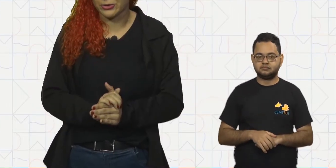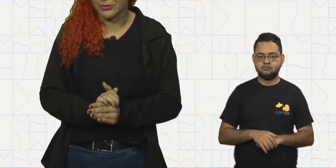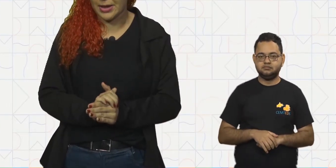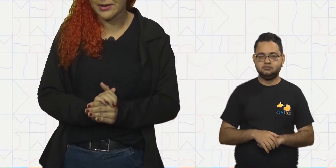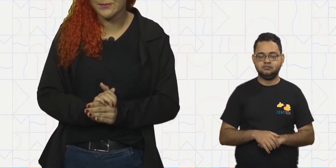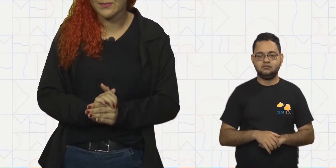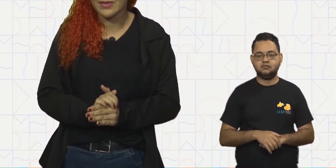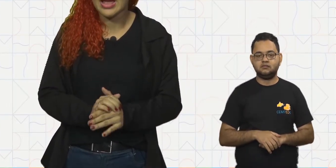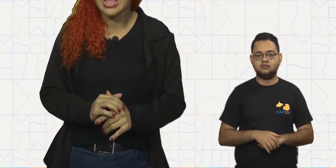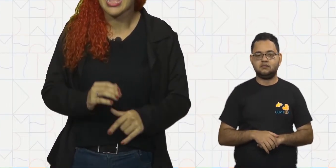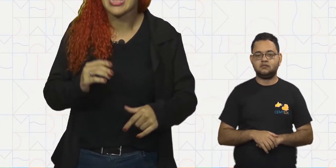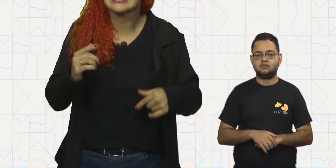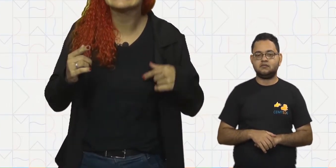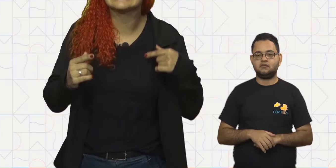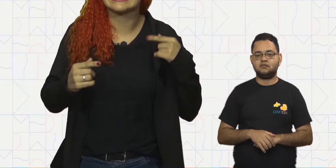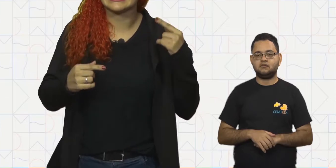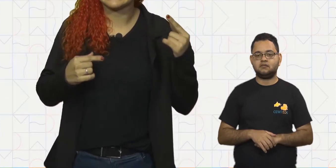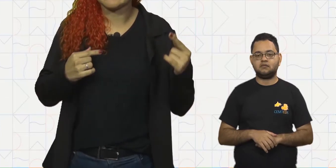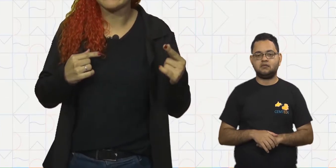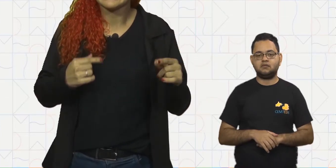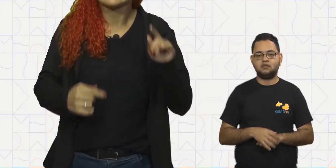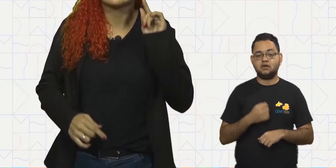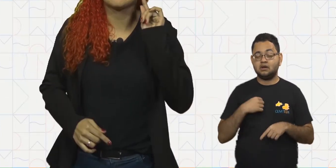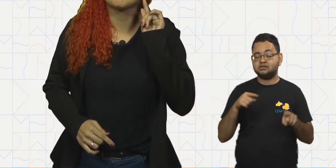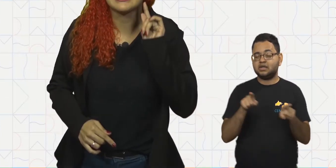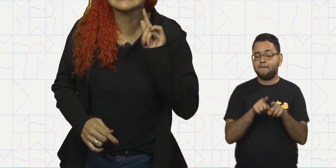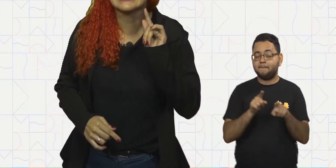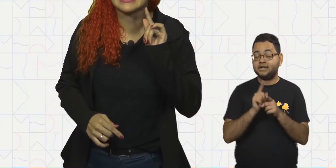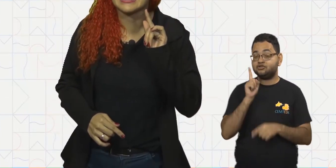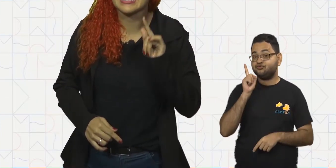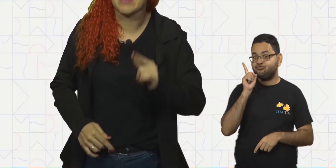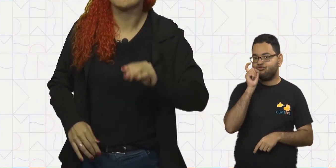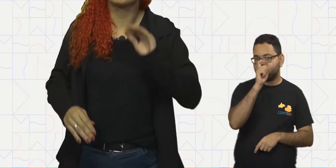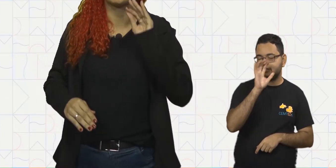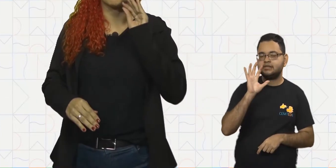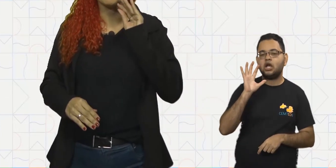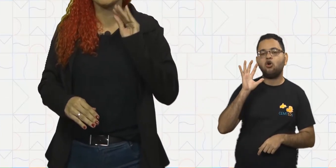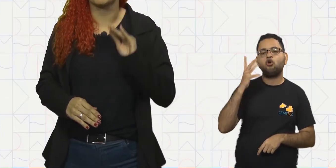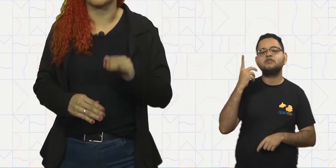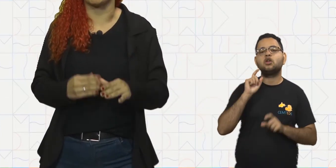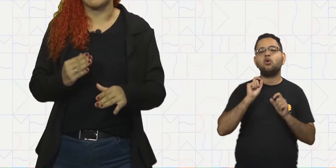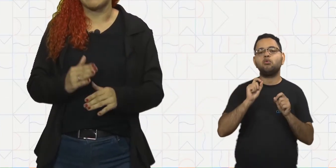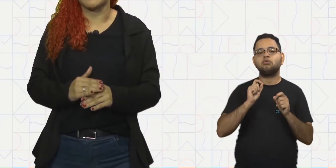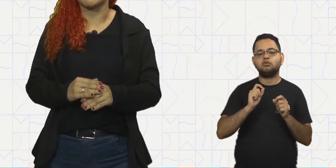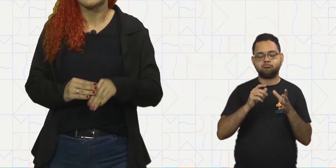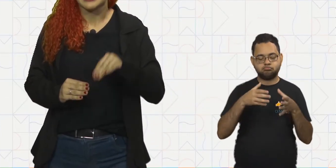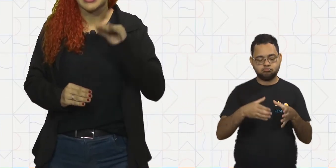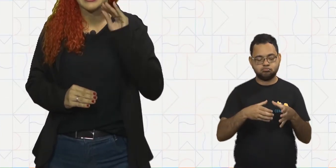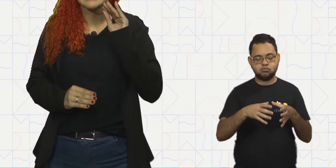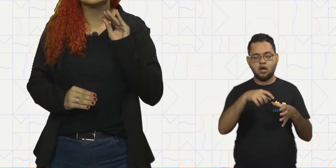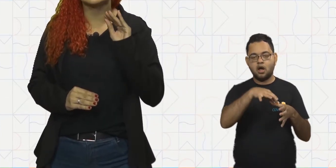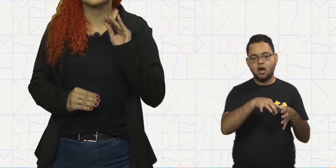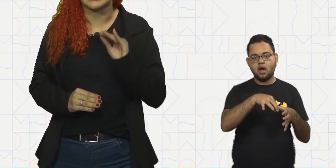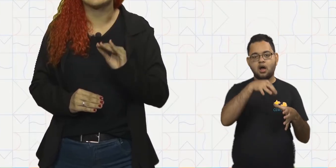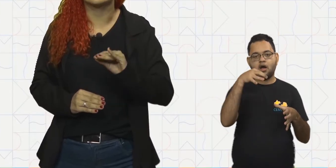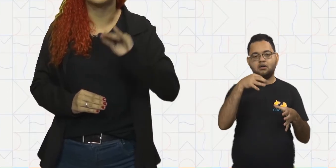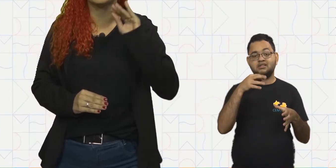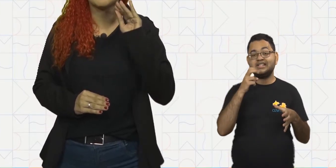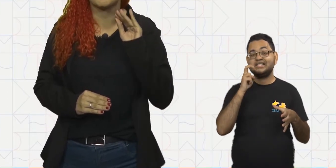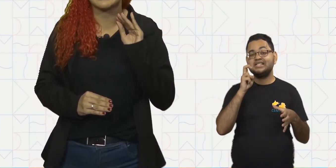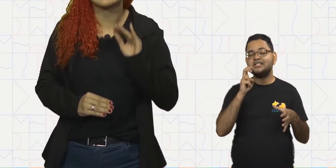o valor tudo bem assim também seria pouco provável a